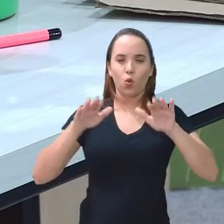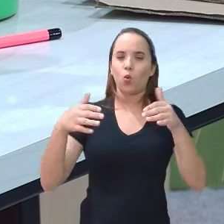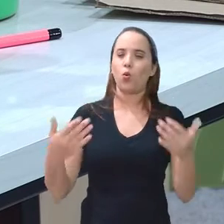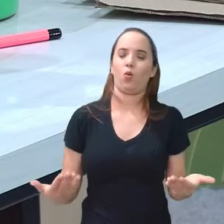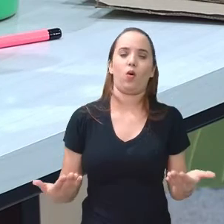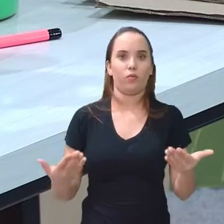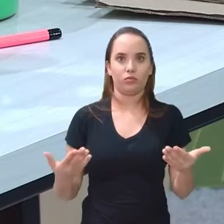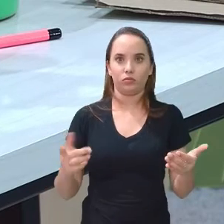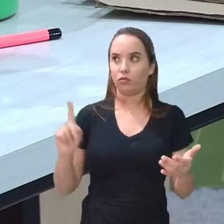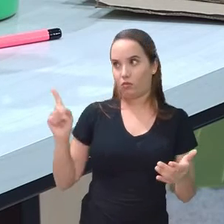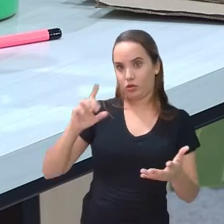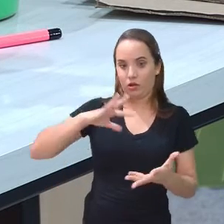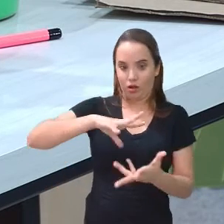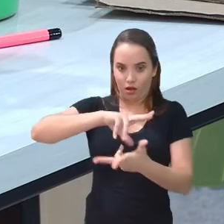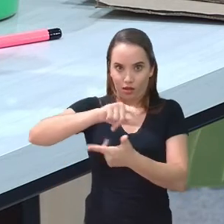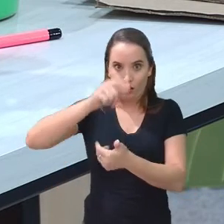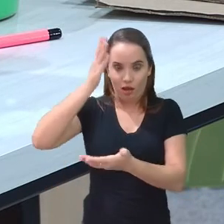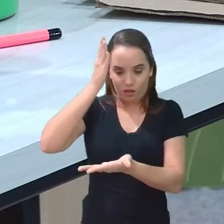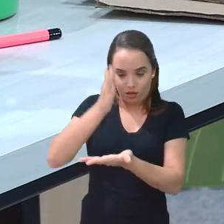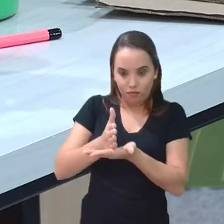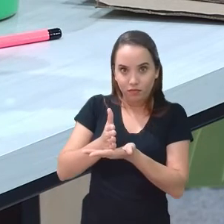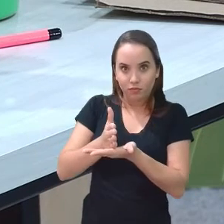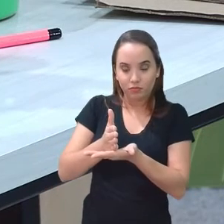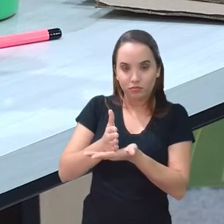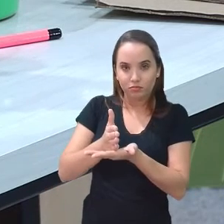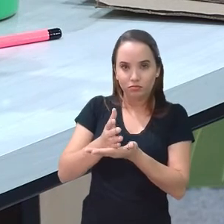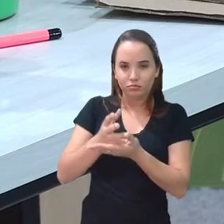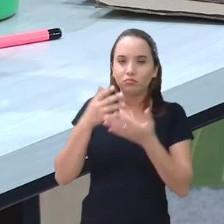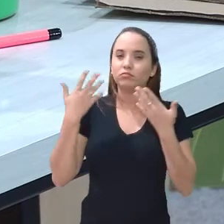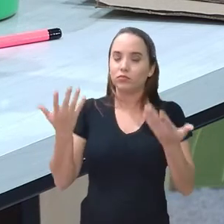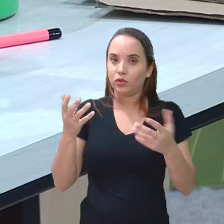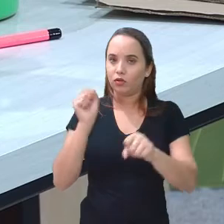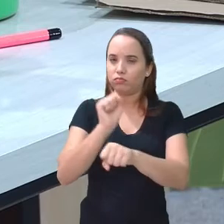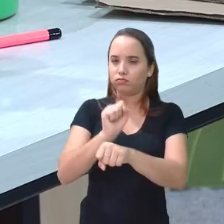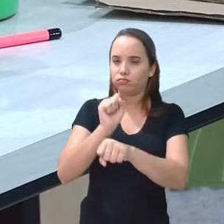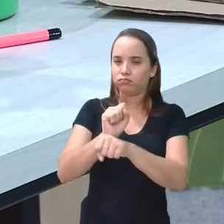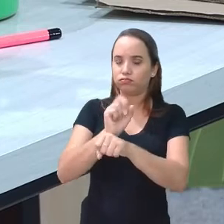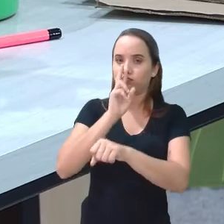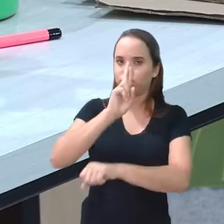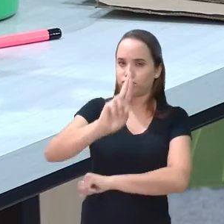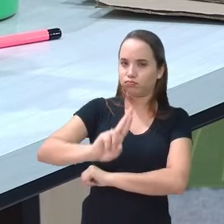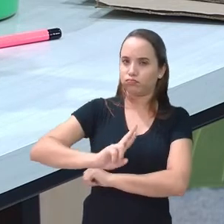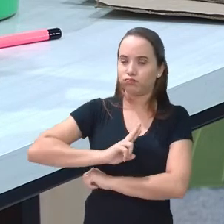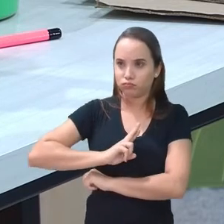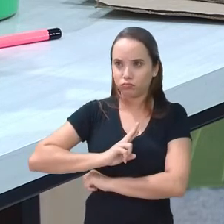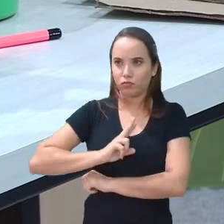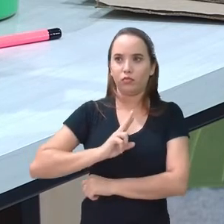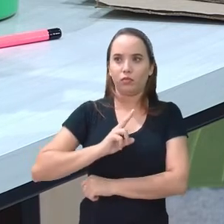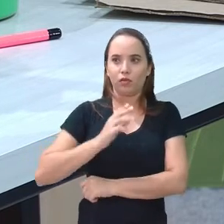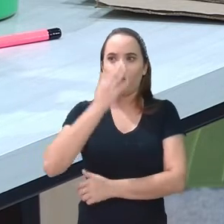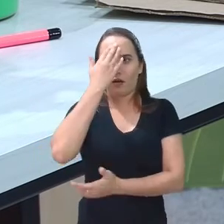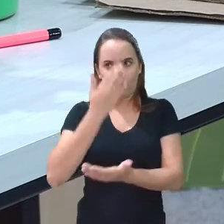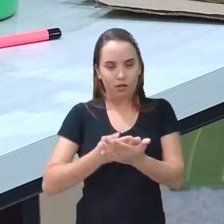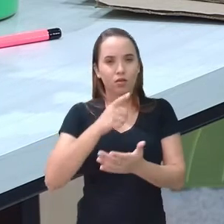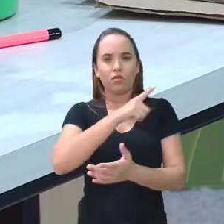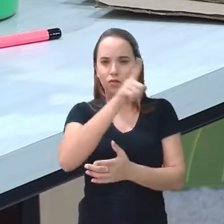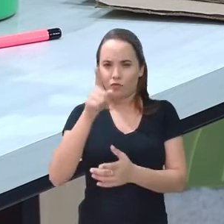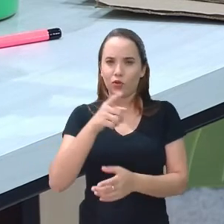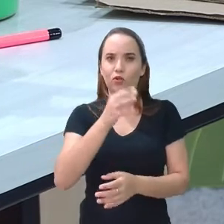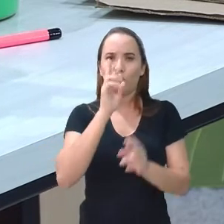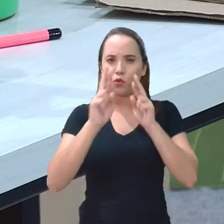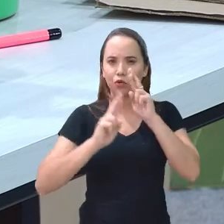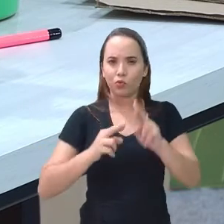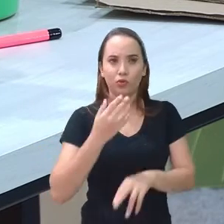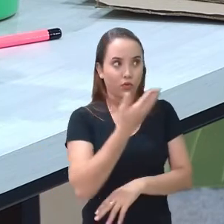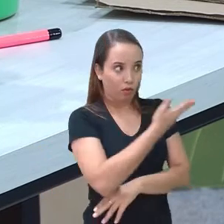terra está no meio. Então, parem aí, talvez vocês estejam complementando lá com a professora